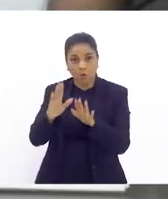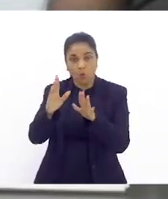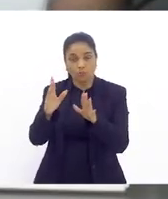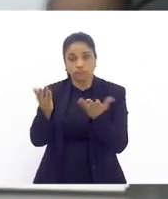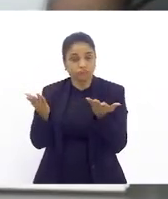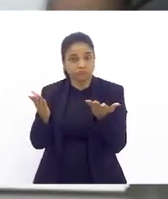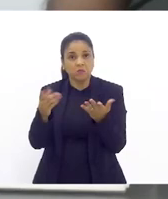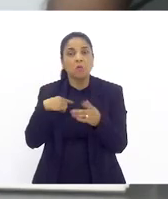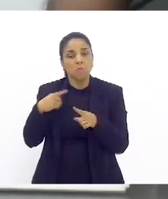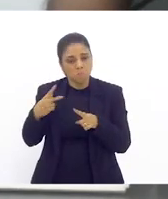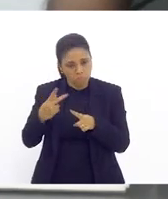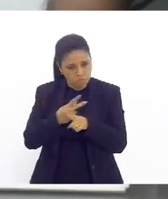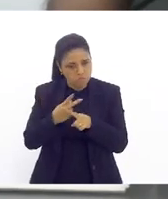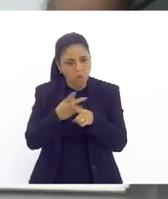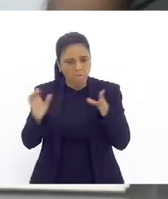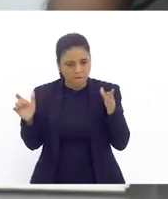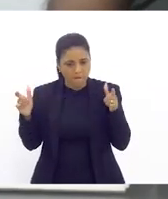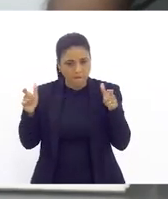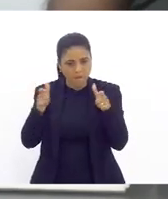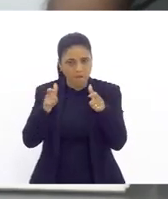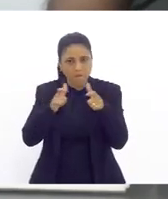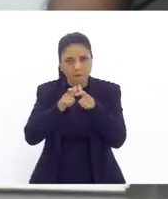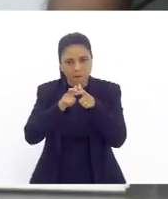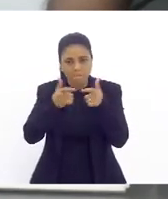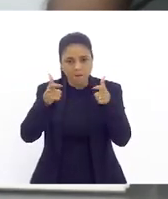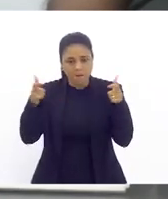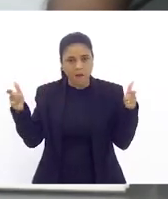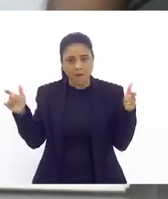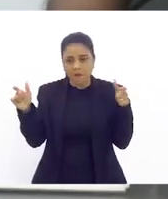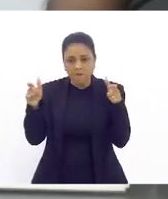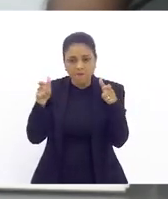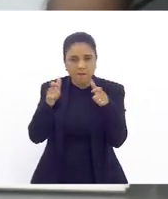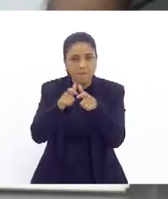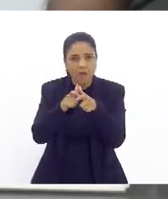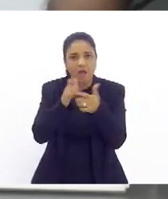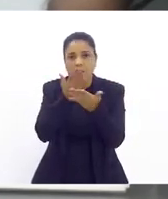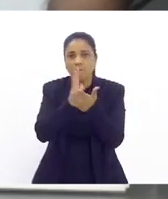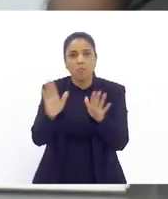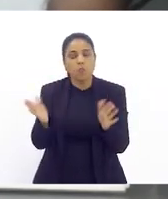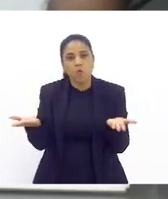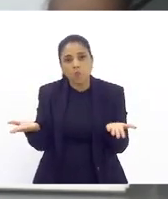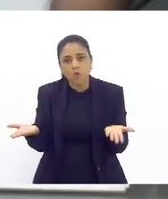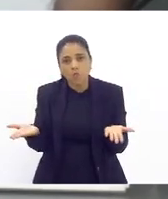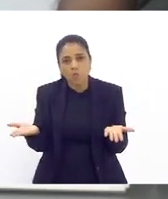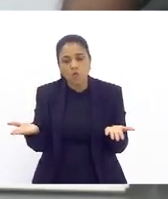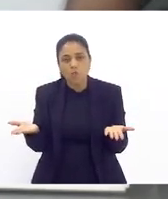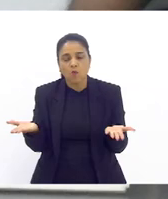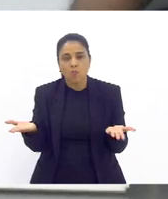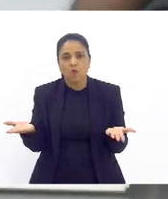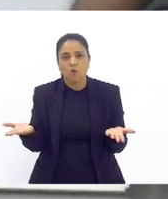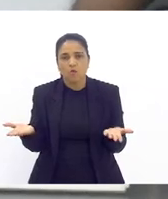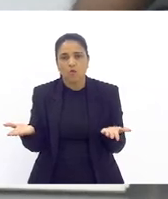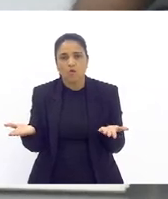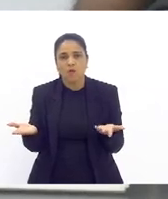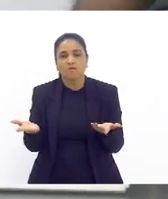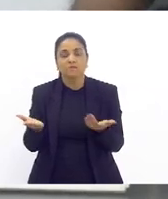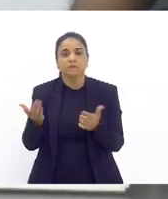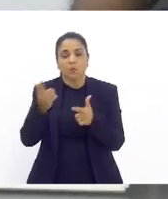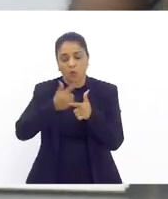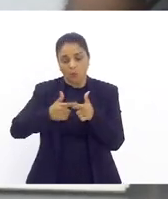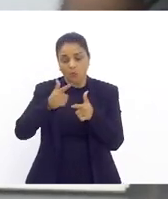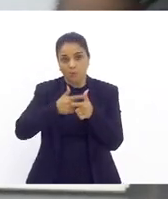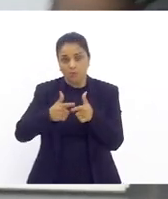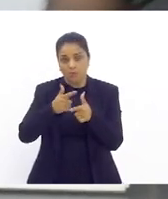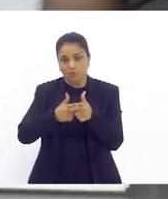procurado bem procurado e realmente acabou e com relação ao problema